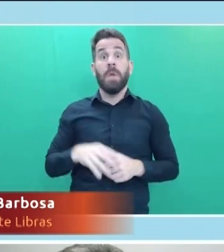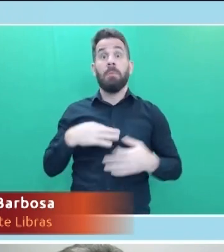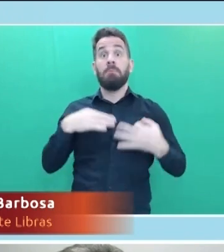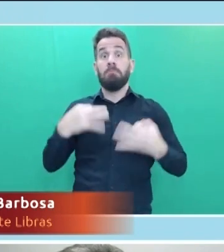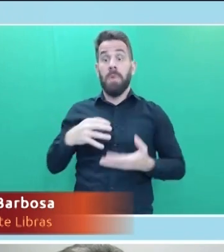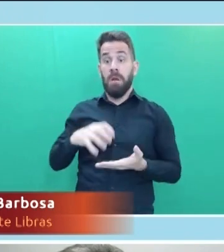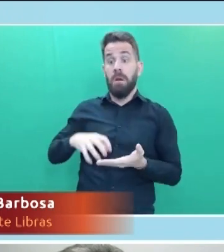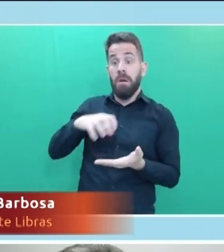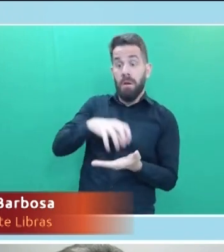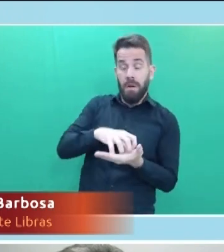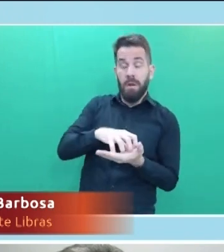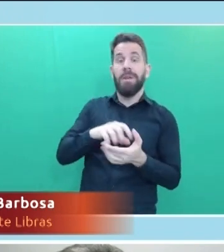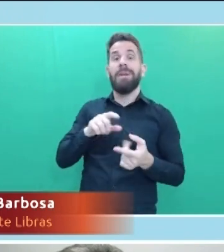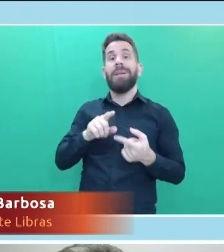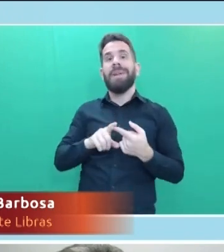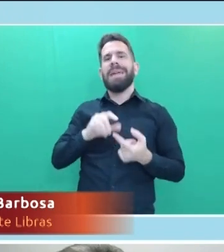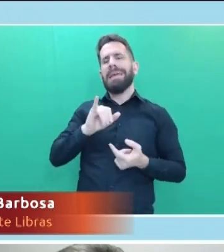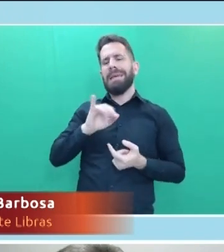Javaé e Carajá.